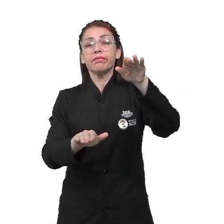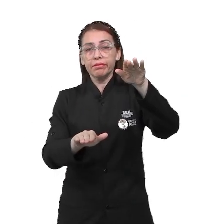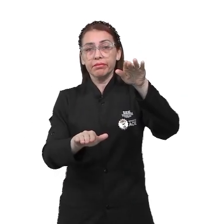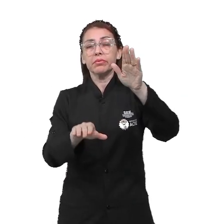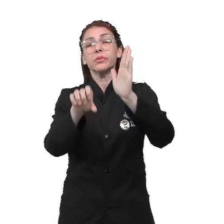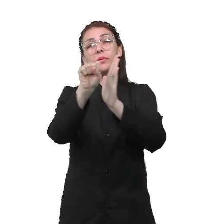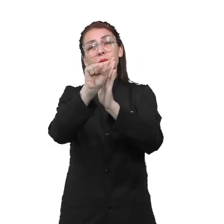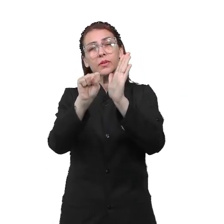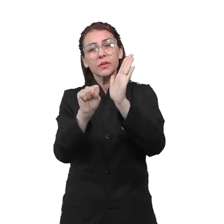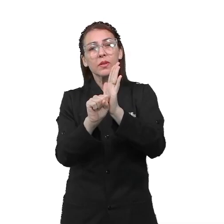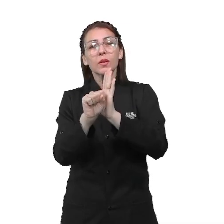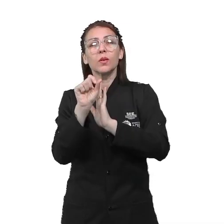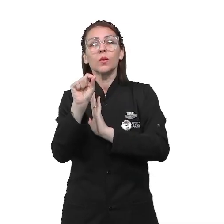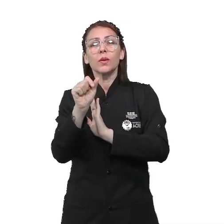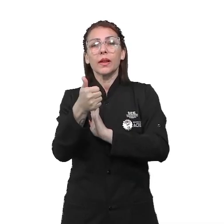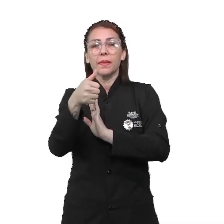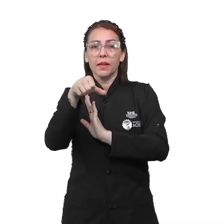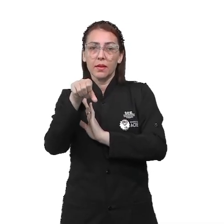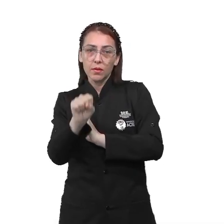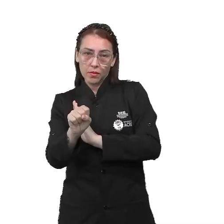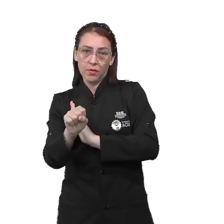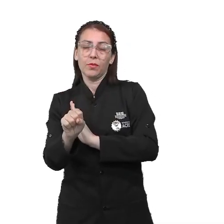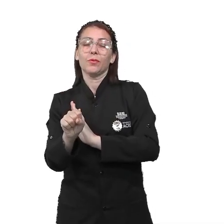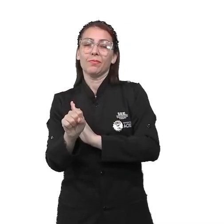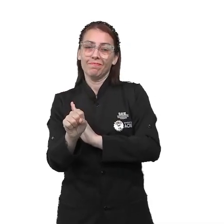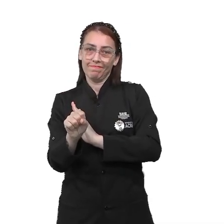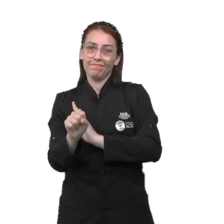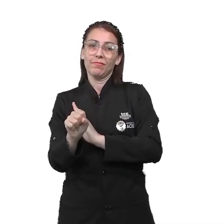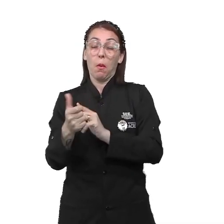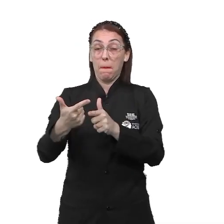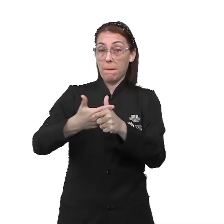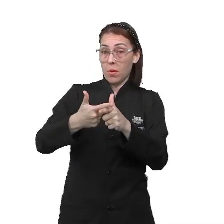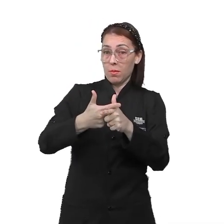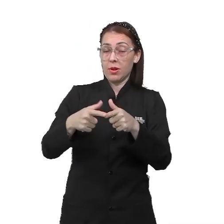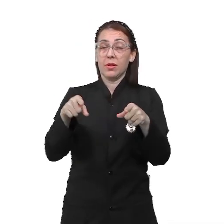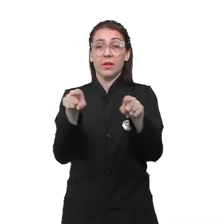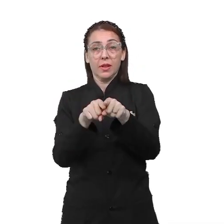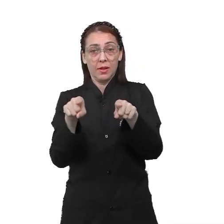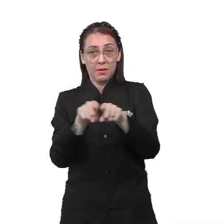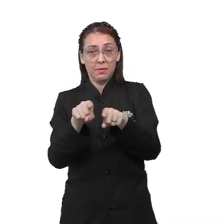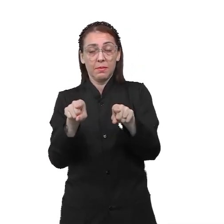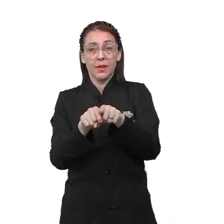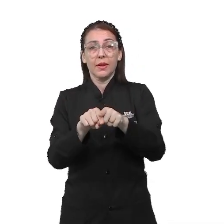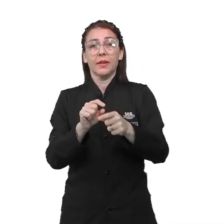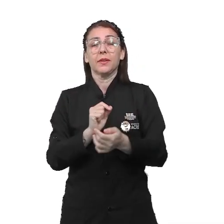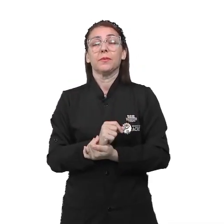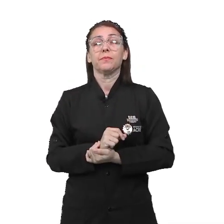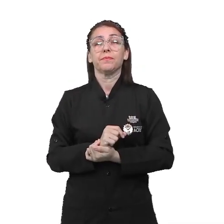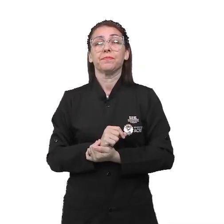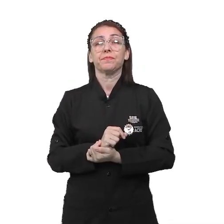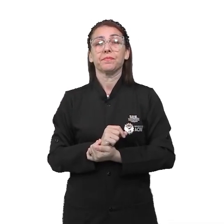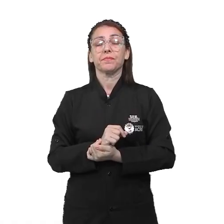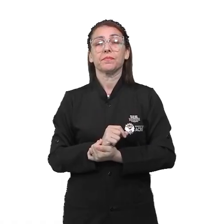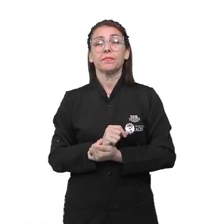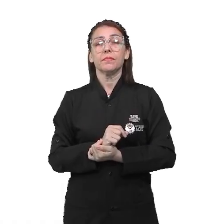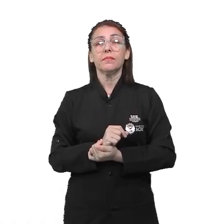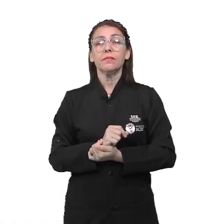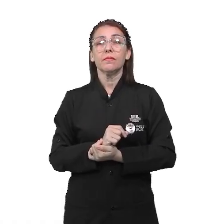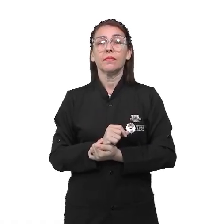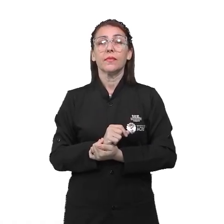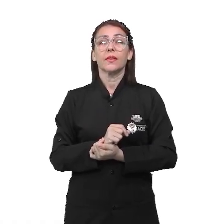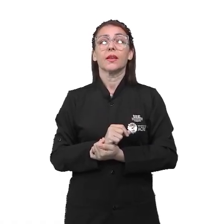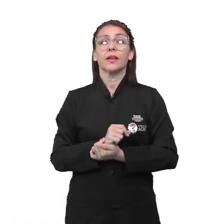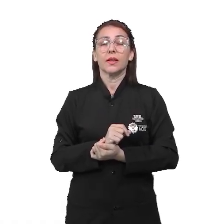aqui pelos portugueses é a mineração. E a mineração, pessoal, ela é